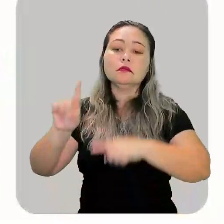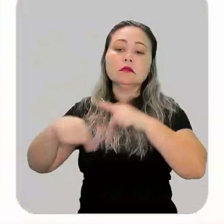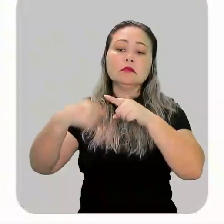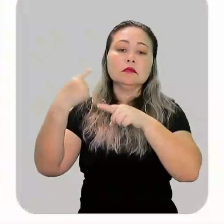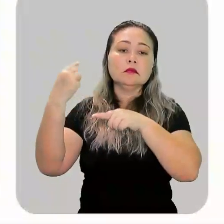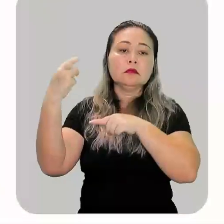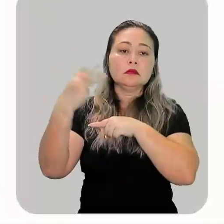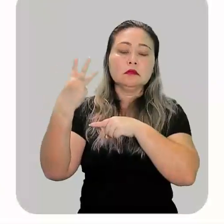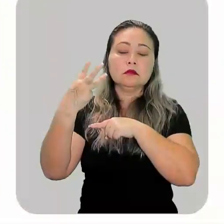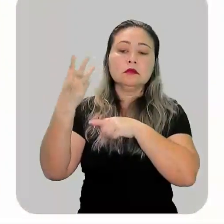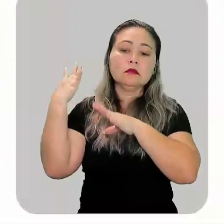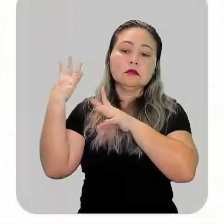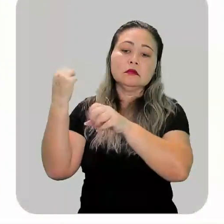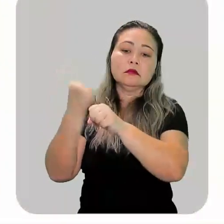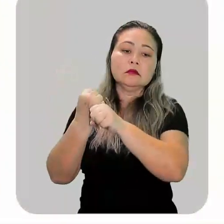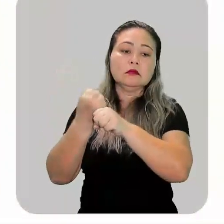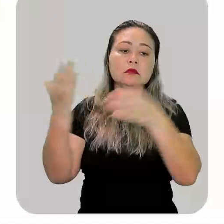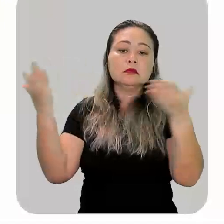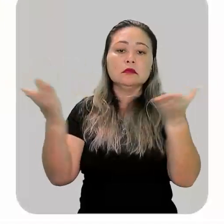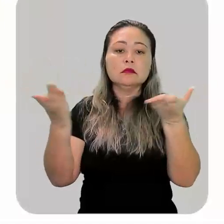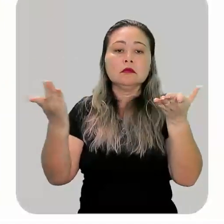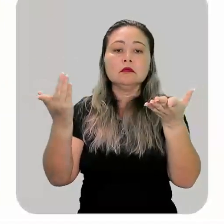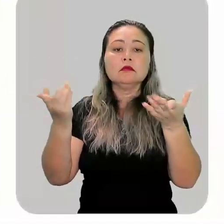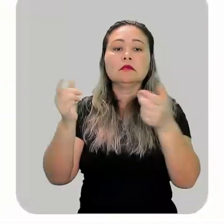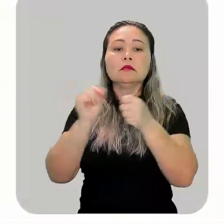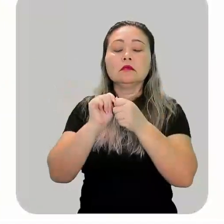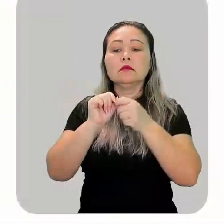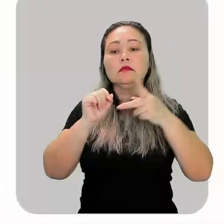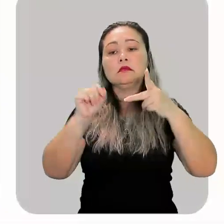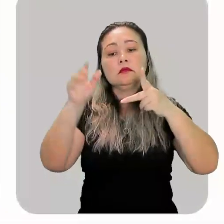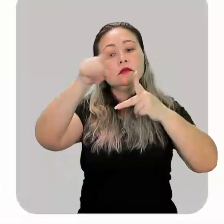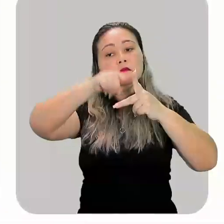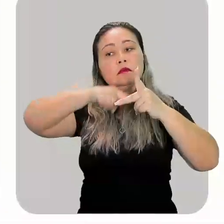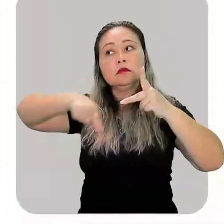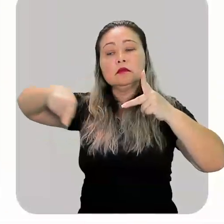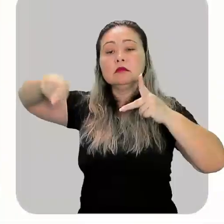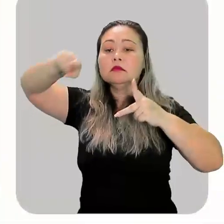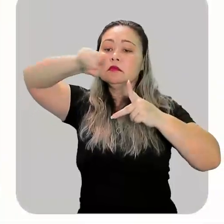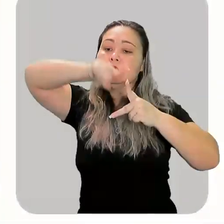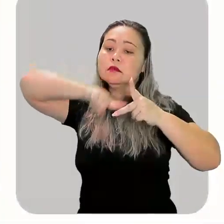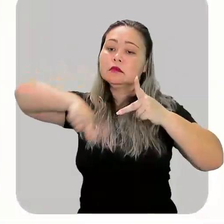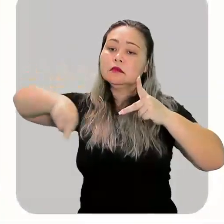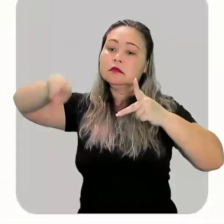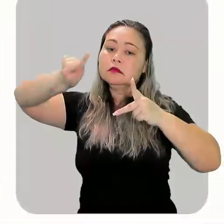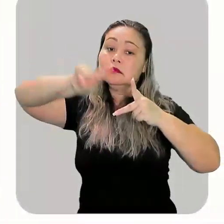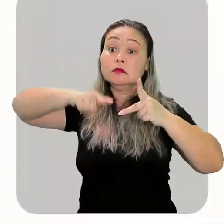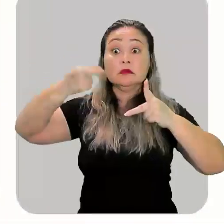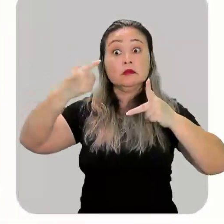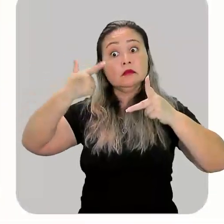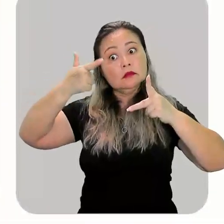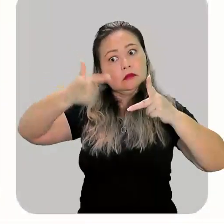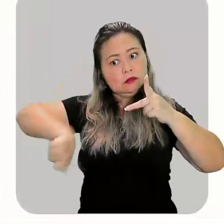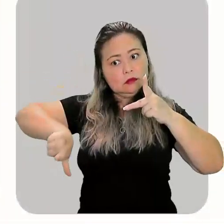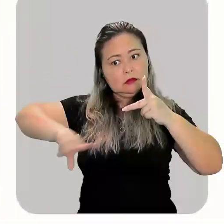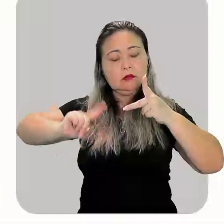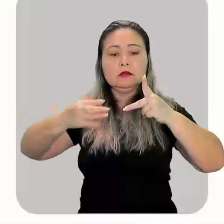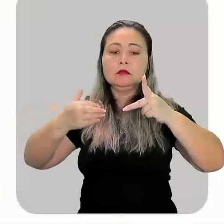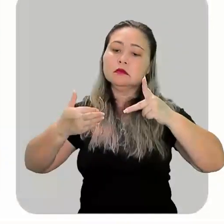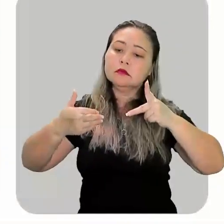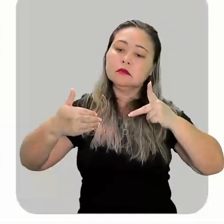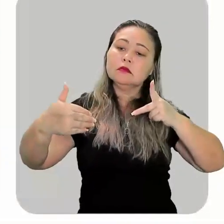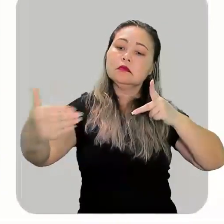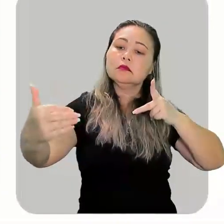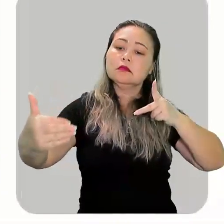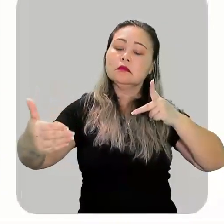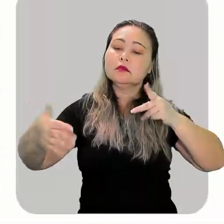terceiro conteúdo que vamos revisar na aula de hoje. Circunferência. Hoje nós vamos rever a